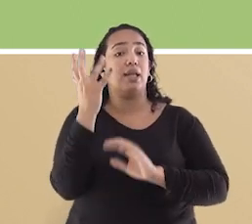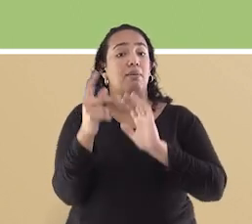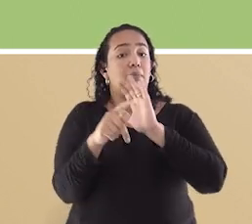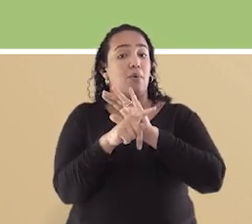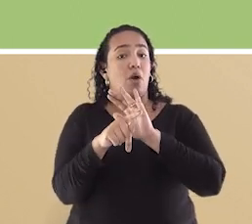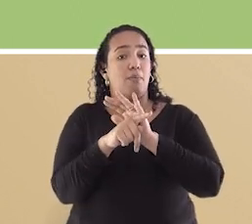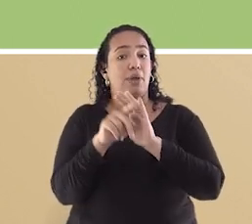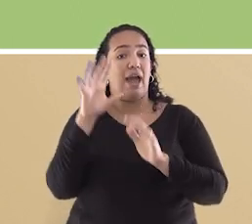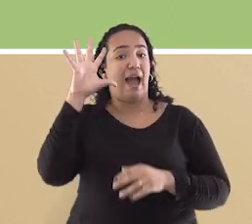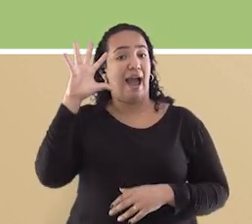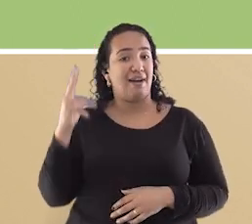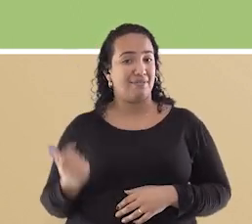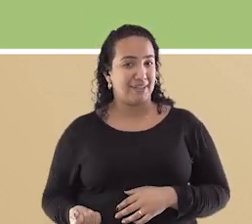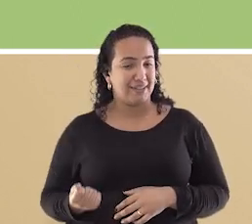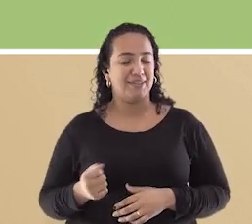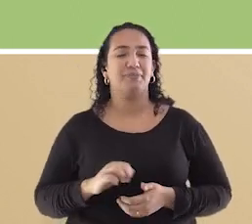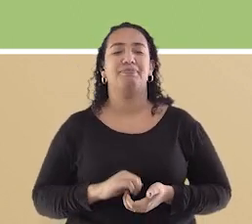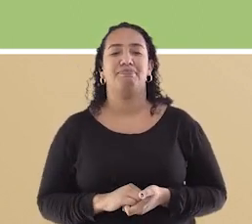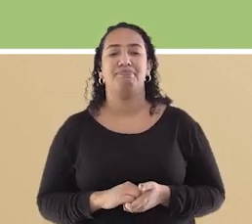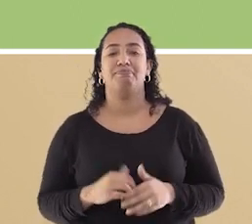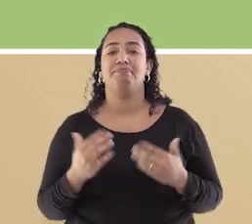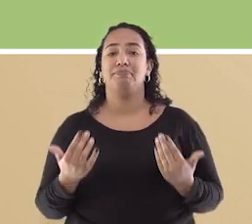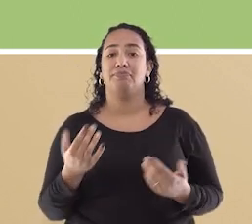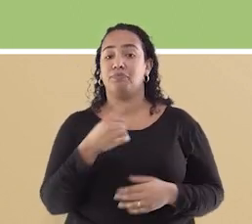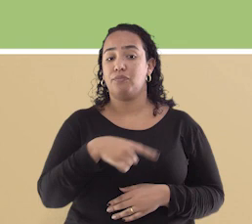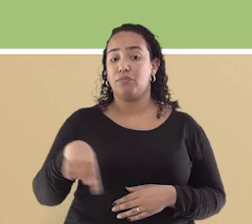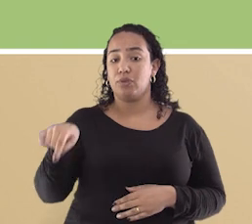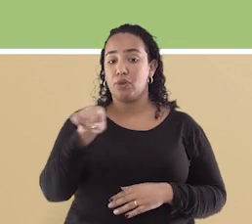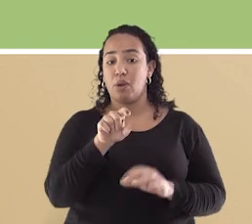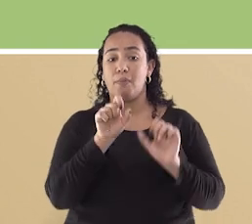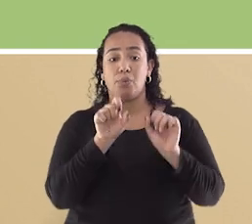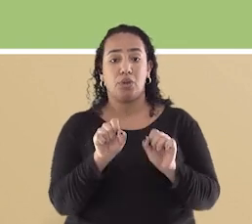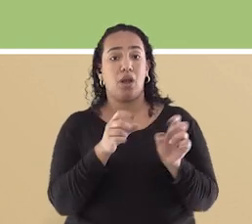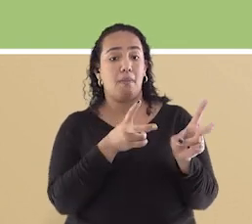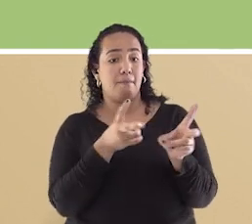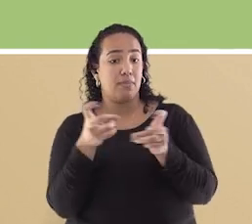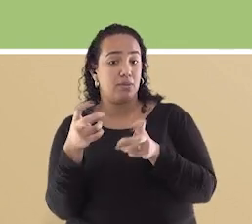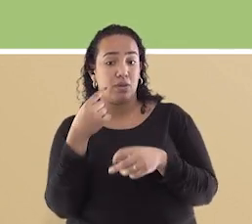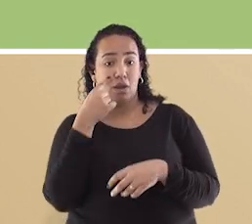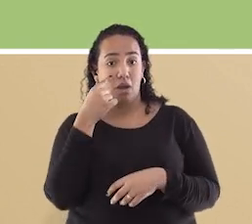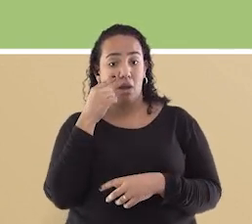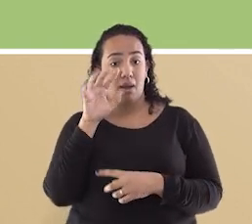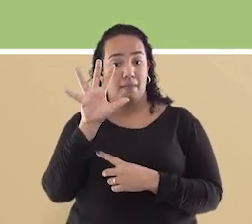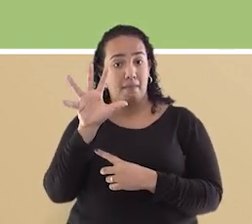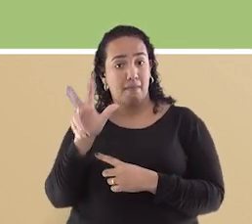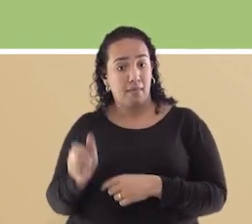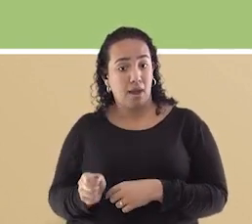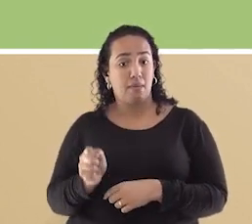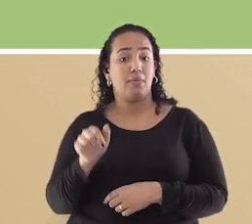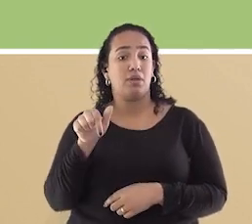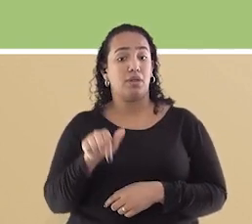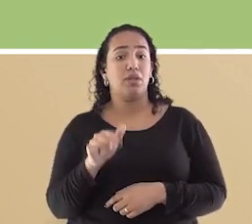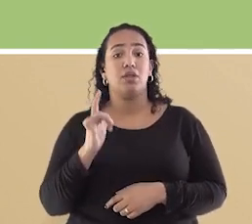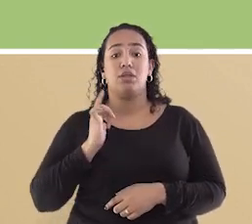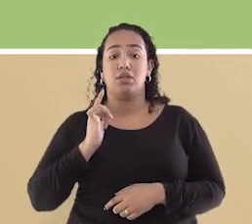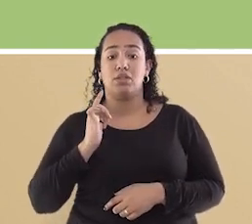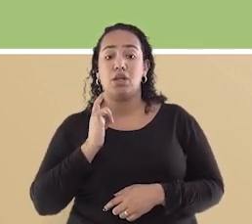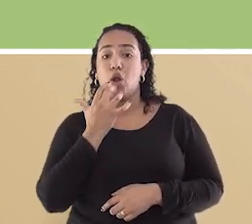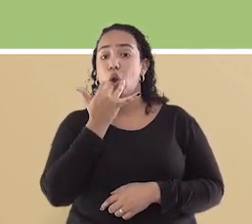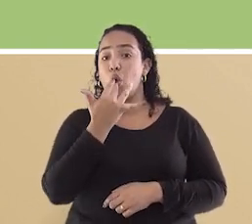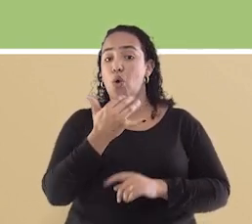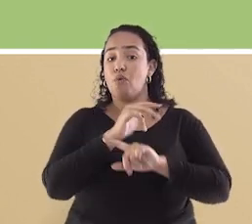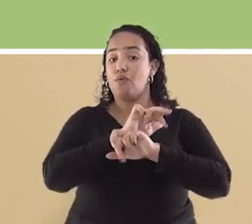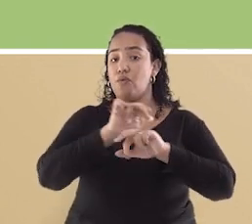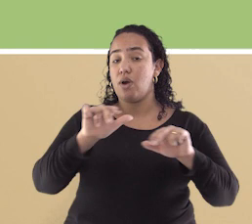do continente africano. Podemos observar de primeira que nesse mapa existem diferentes cores,